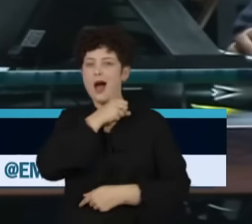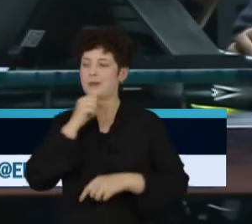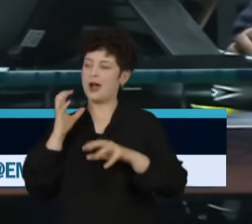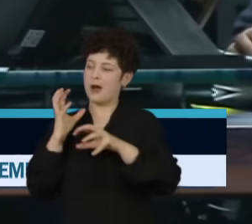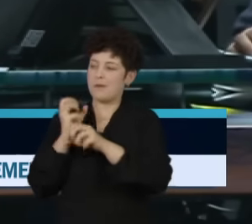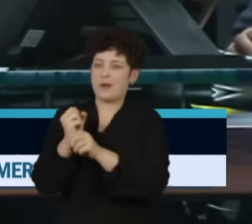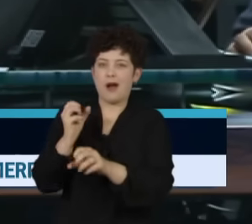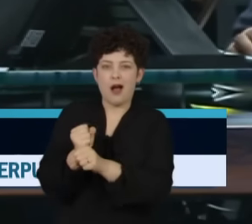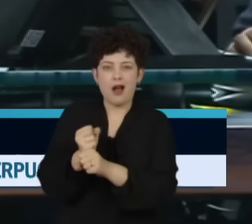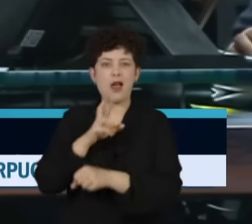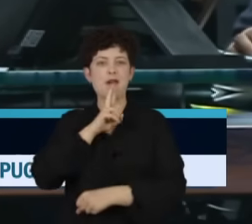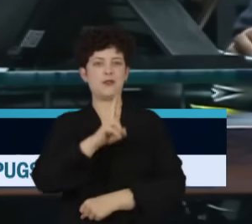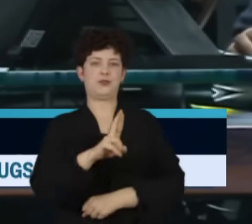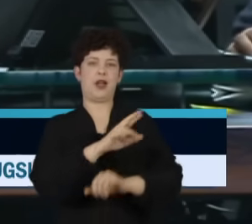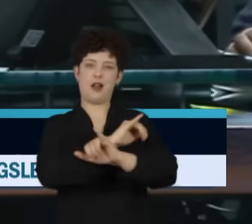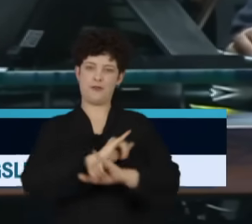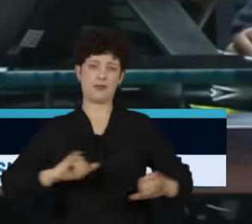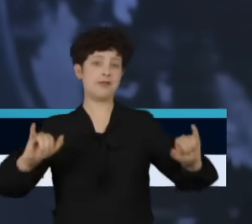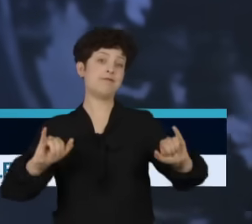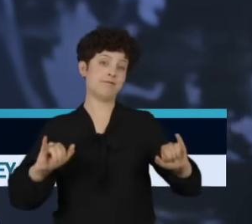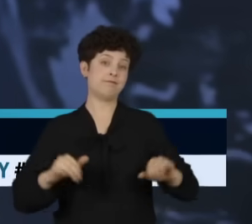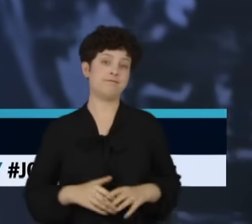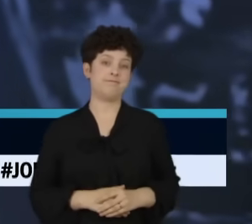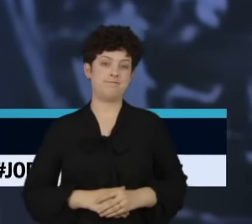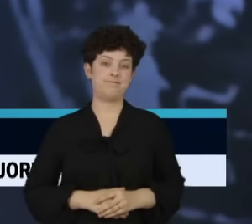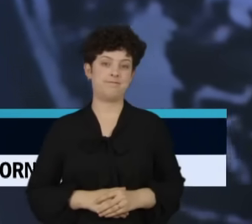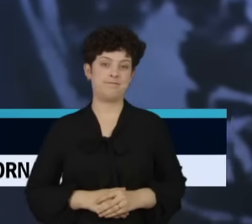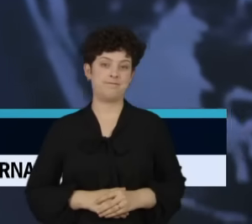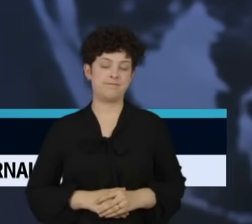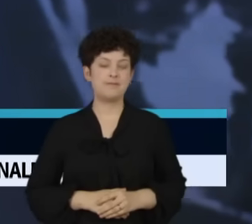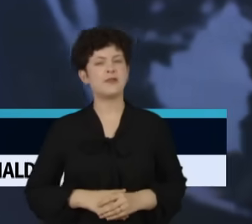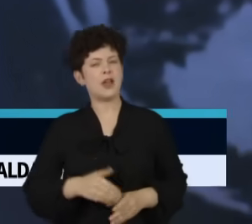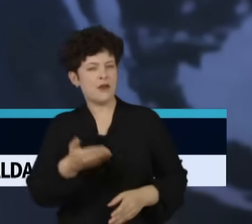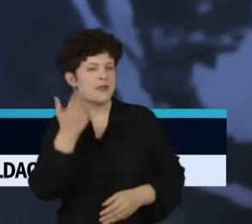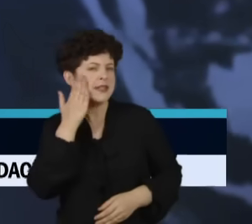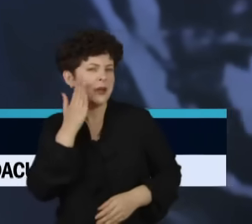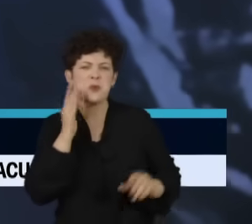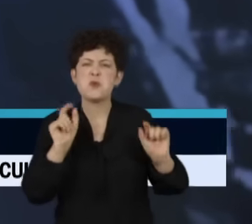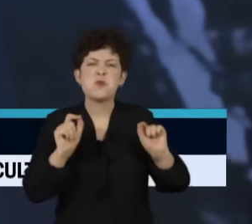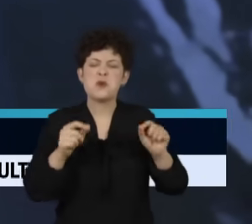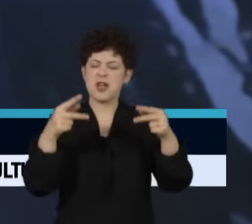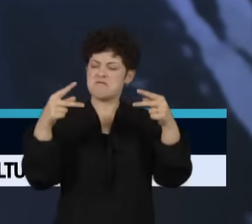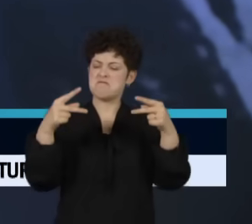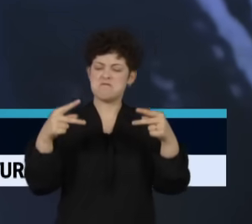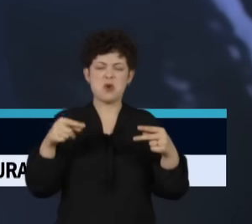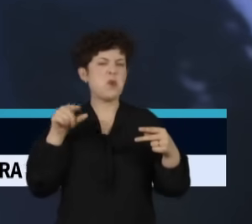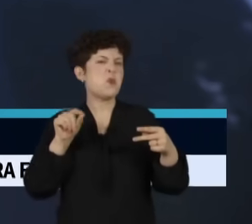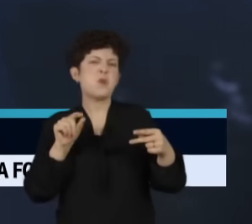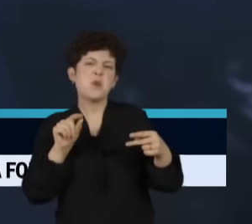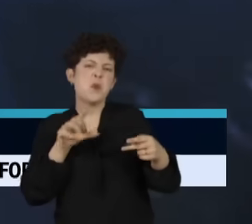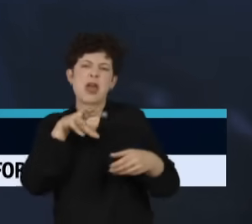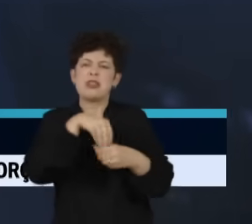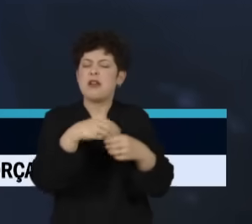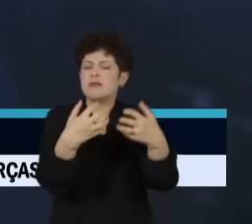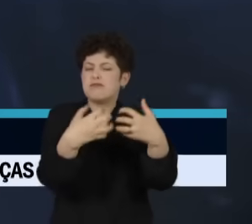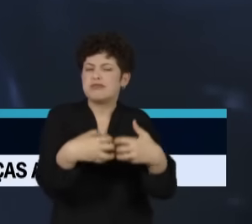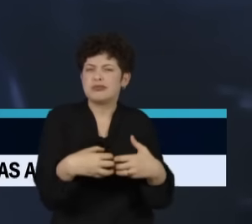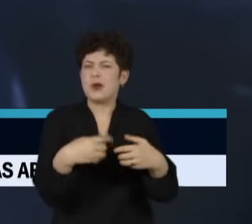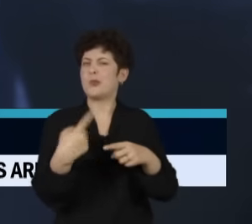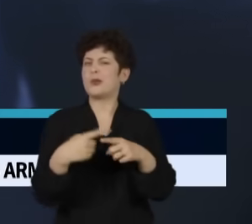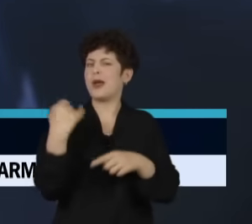na apuração do resultado das eleições. E você sabe o que é o código fonte e por ele é